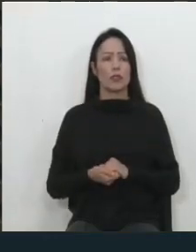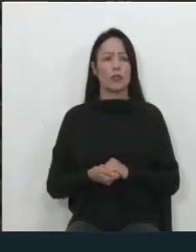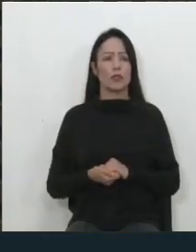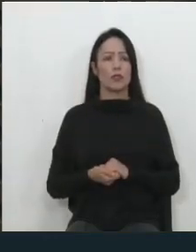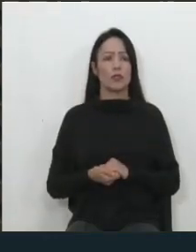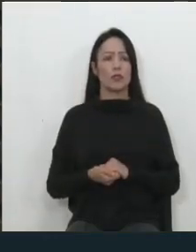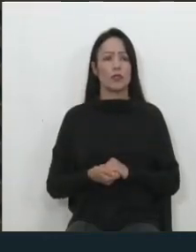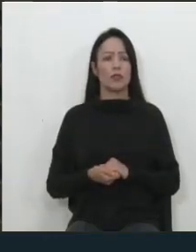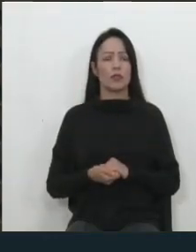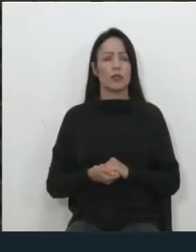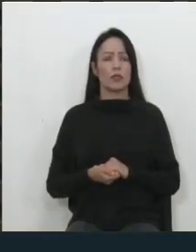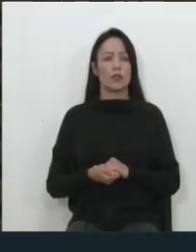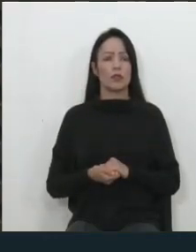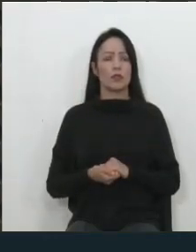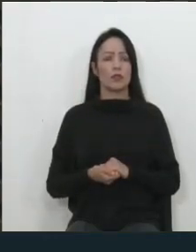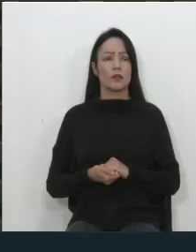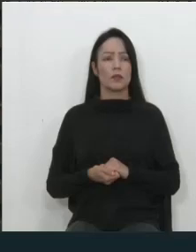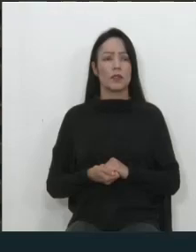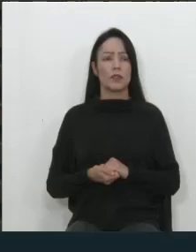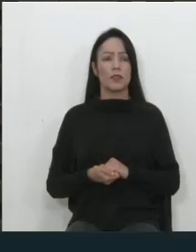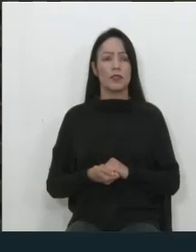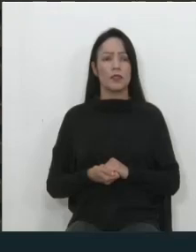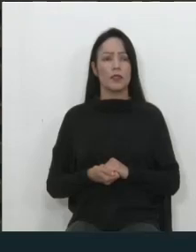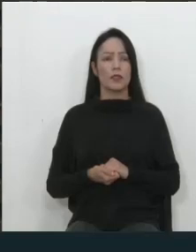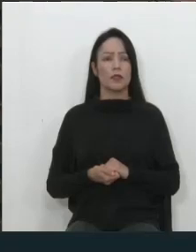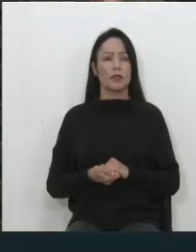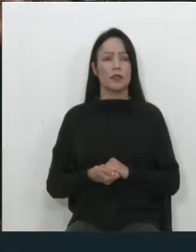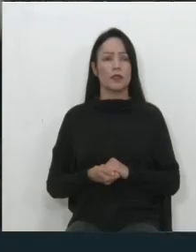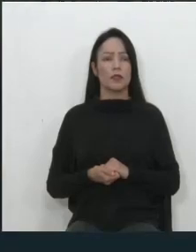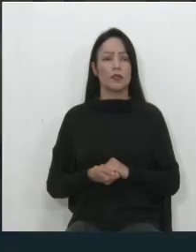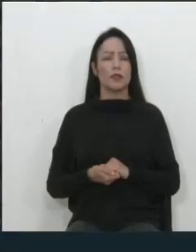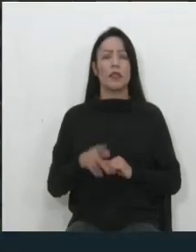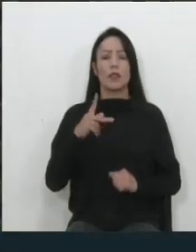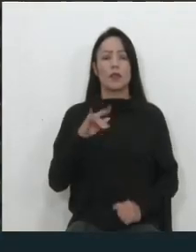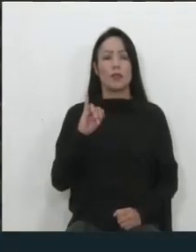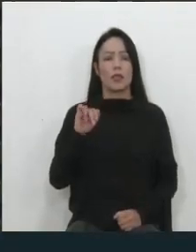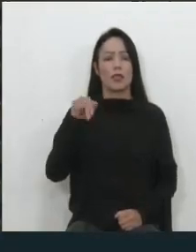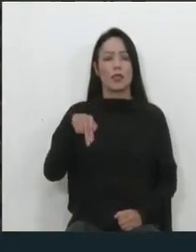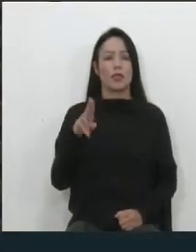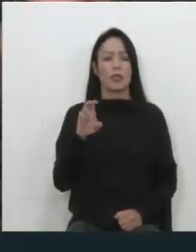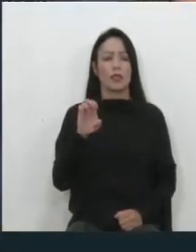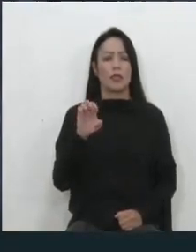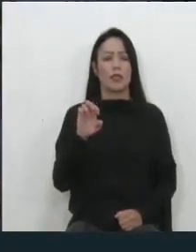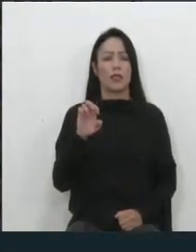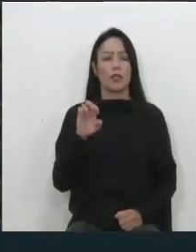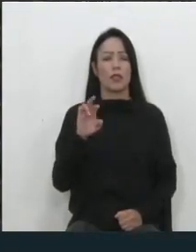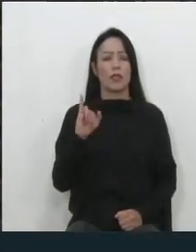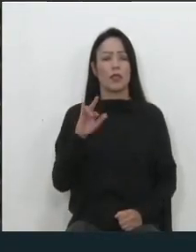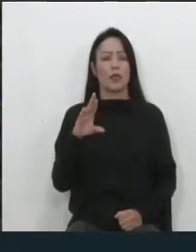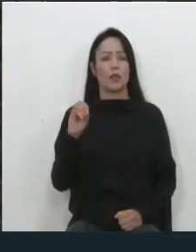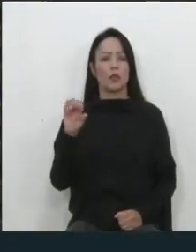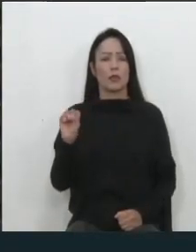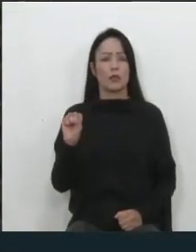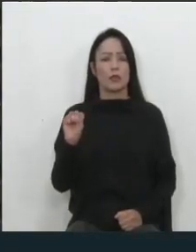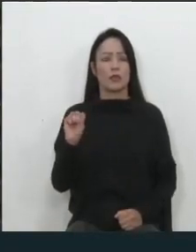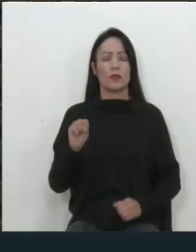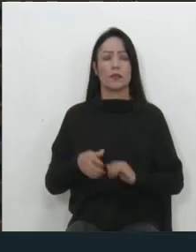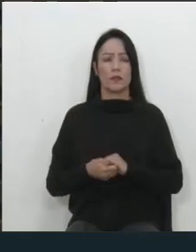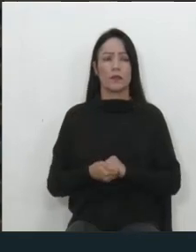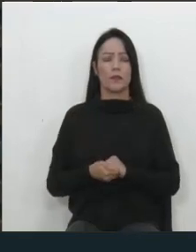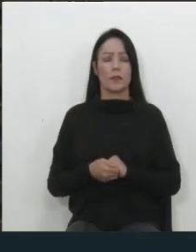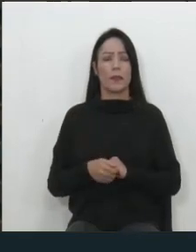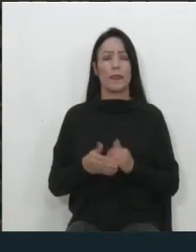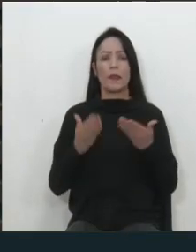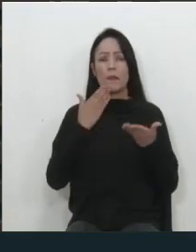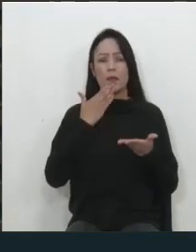nos Pinheiros, não. No Parque dos Pinheiros, está sendo lá, estava vindo lá, então eu queria pedir um minuto